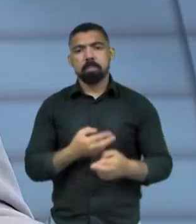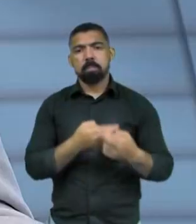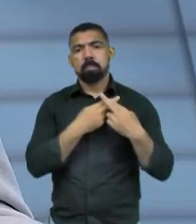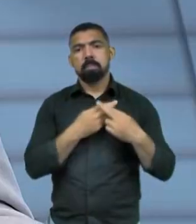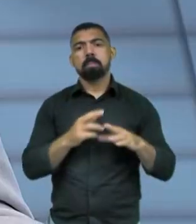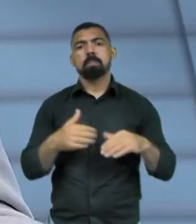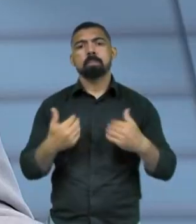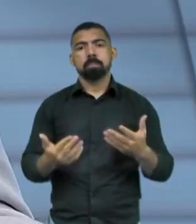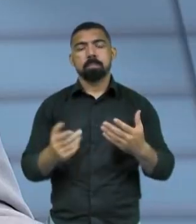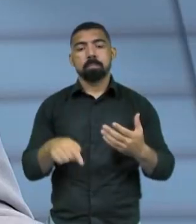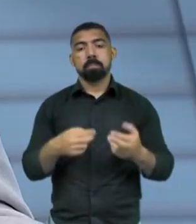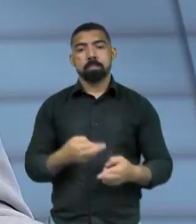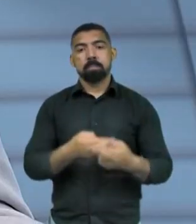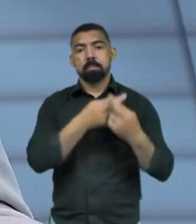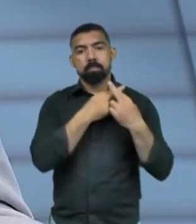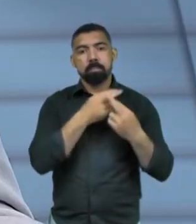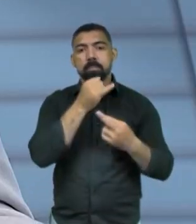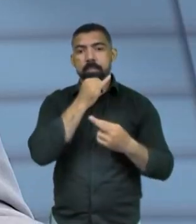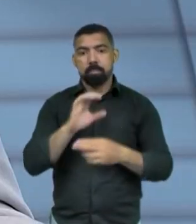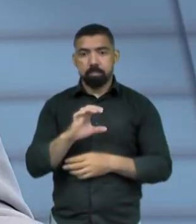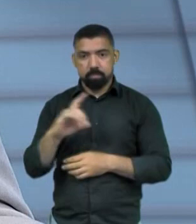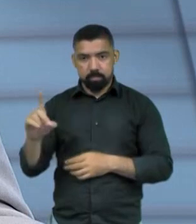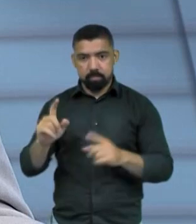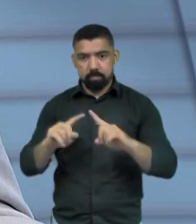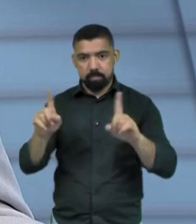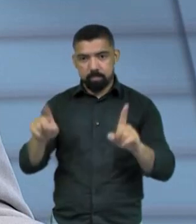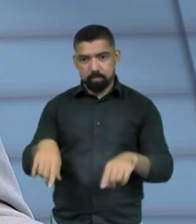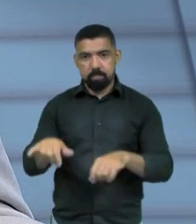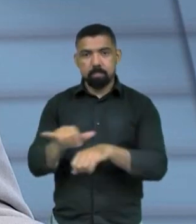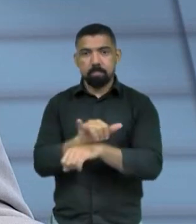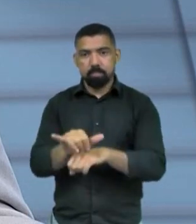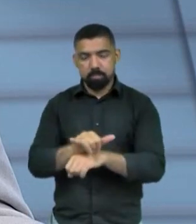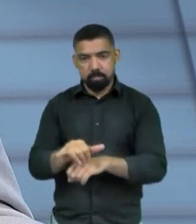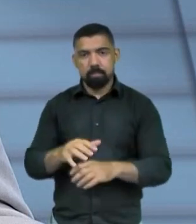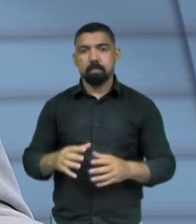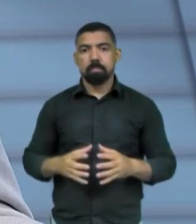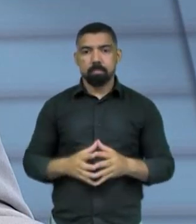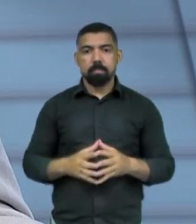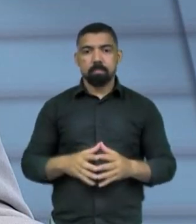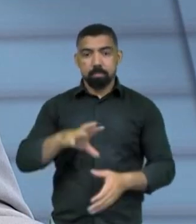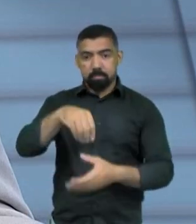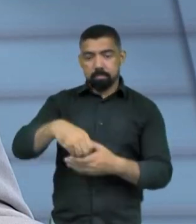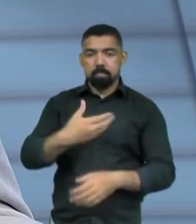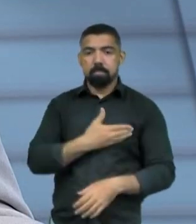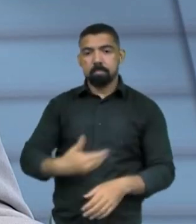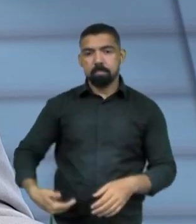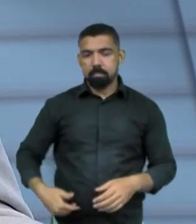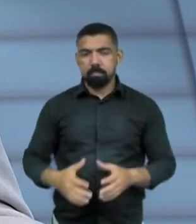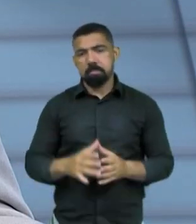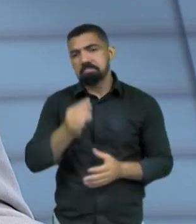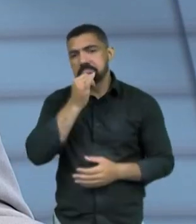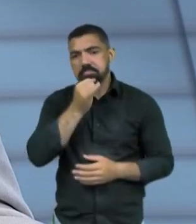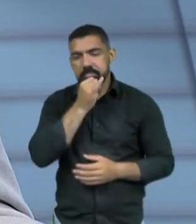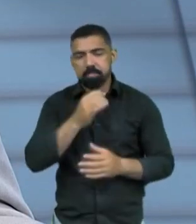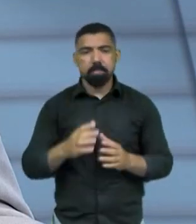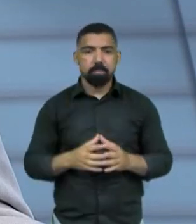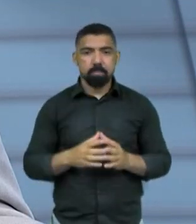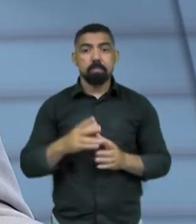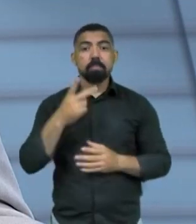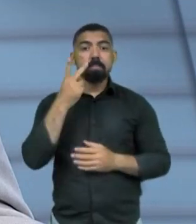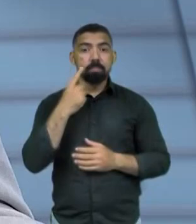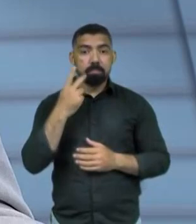era responsável por coordenar projetos estratégicos dentro do governo, como, por exemplo, o